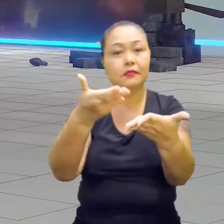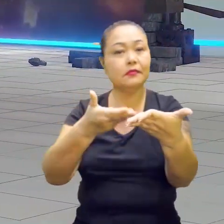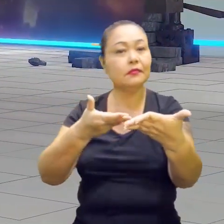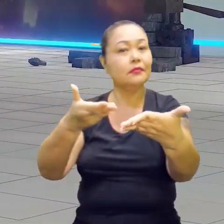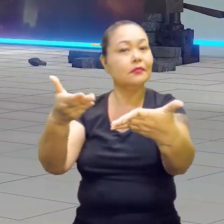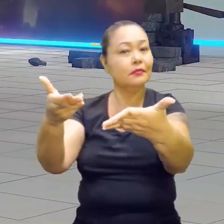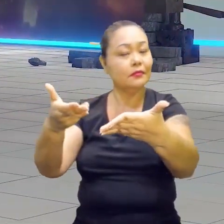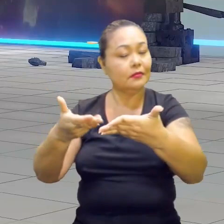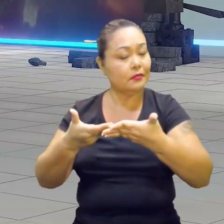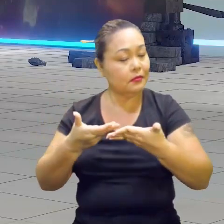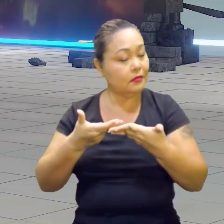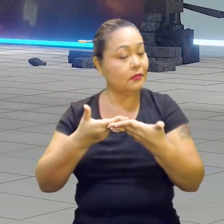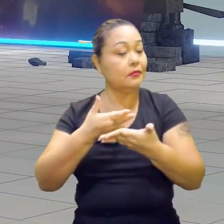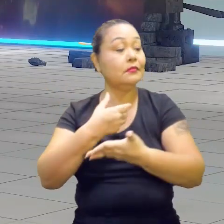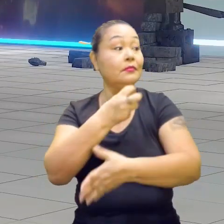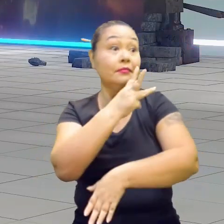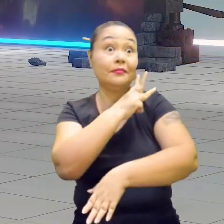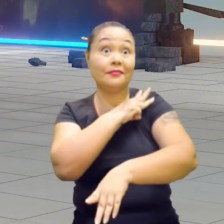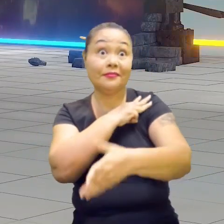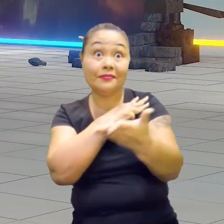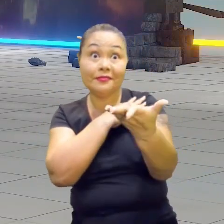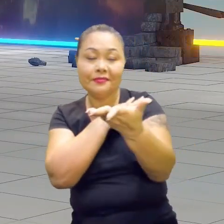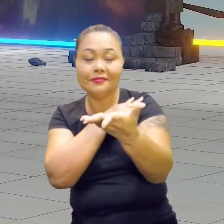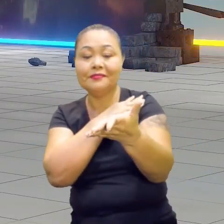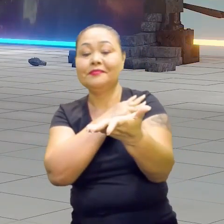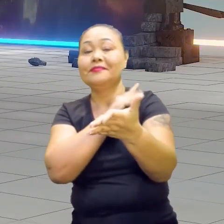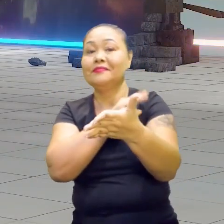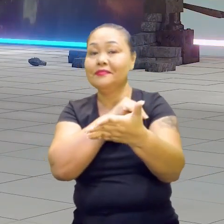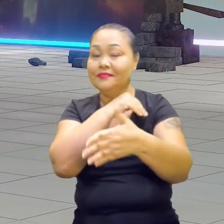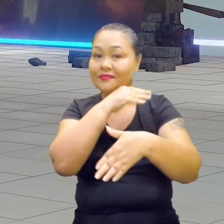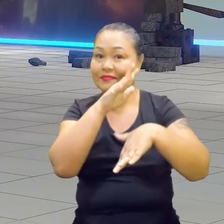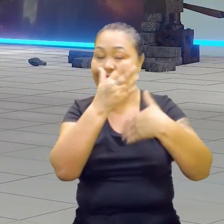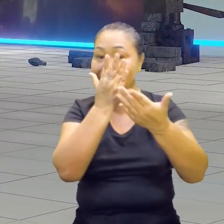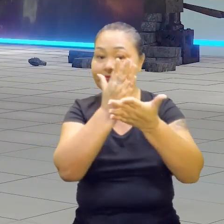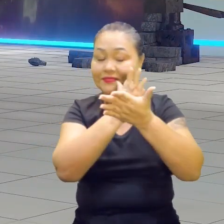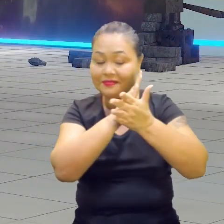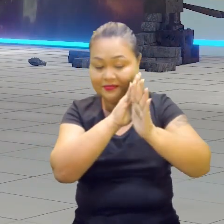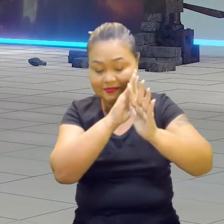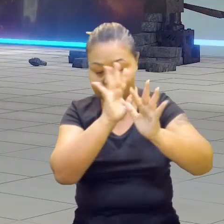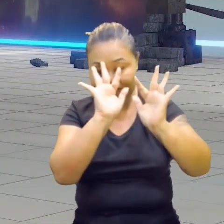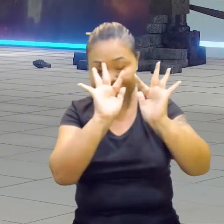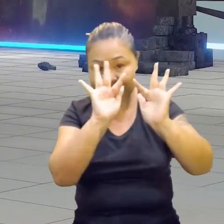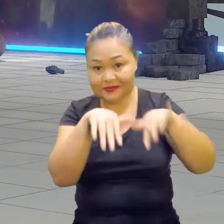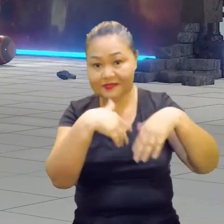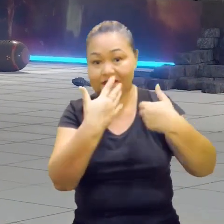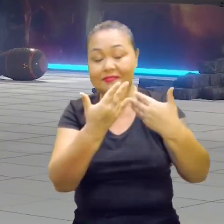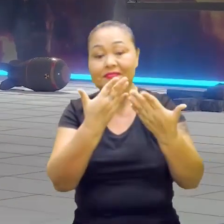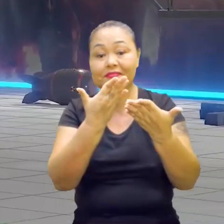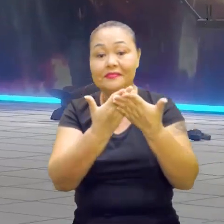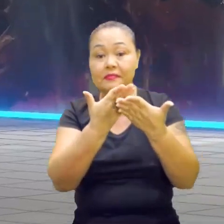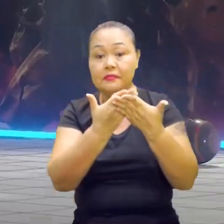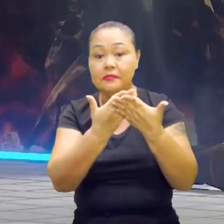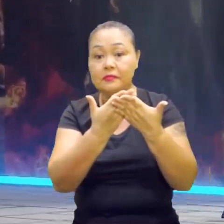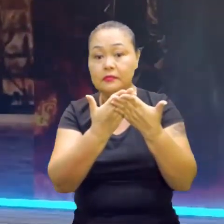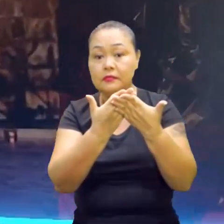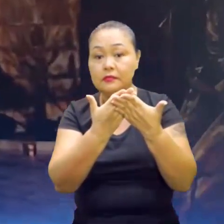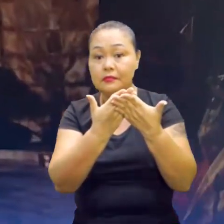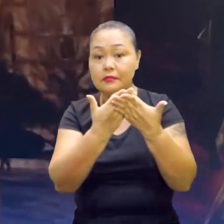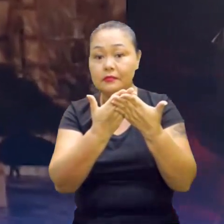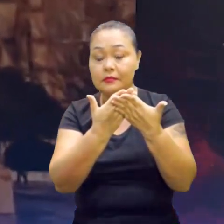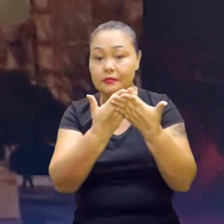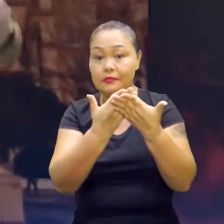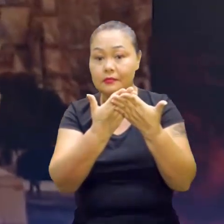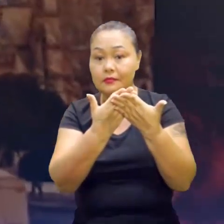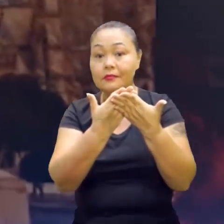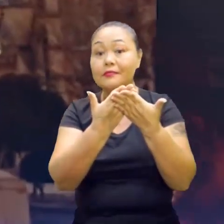Terceiro ano, tá acabando aí os estudos para vocês. Estamos ainda no primeiro semestre